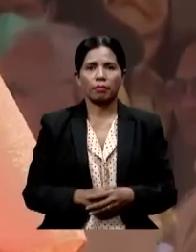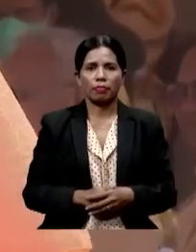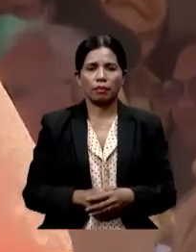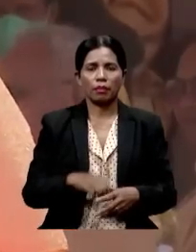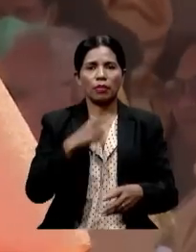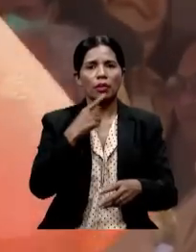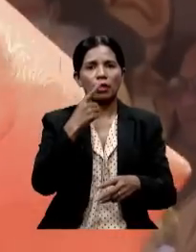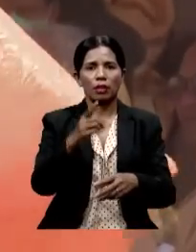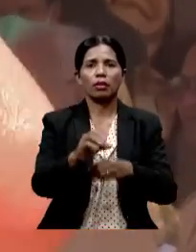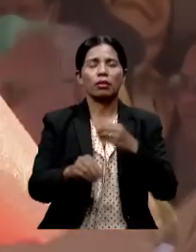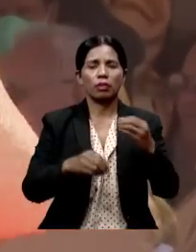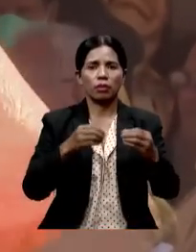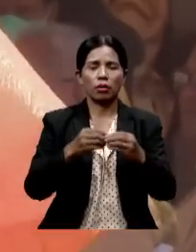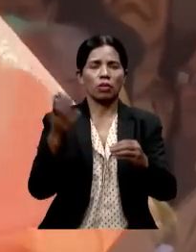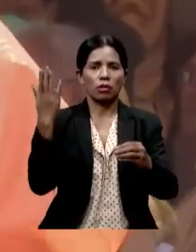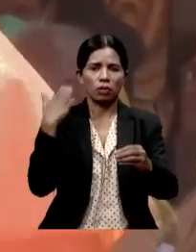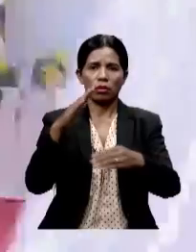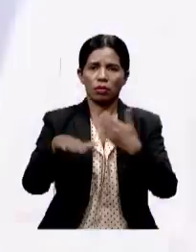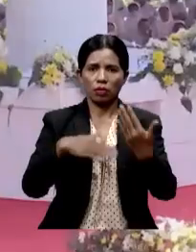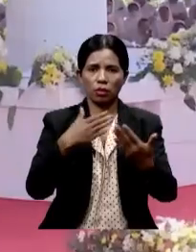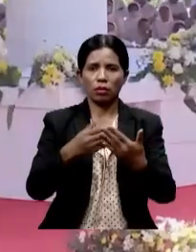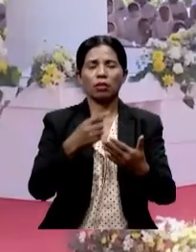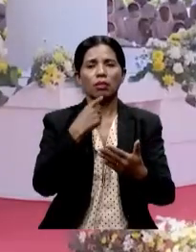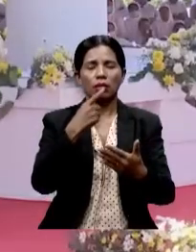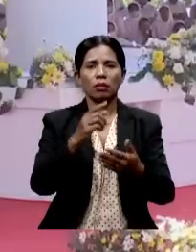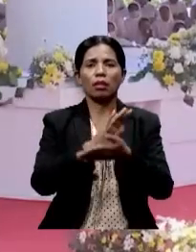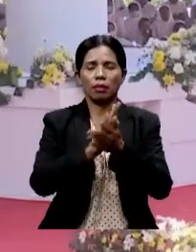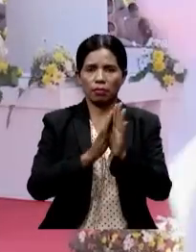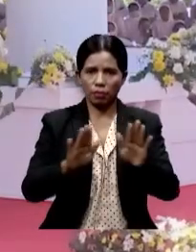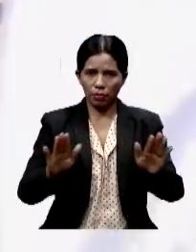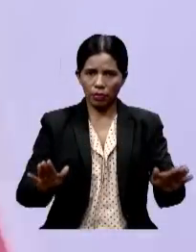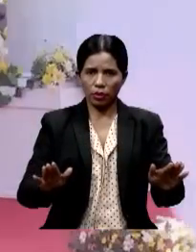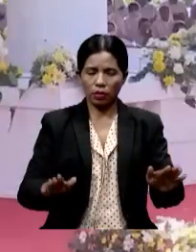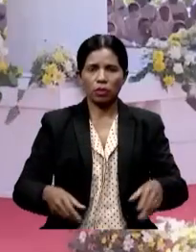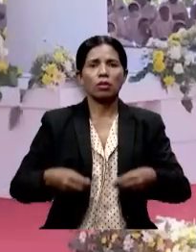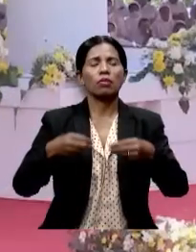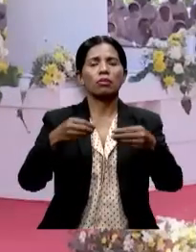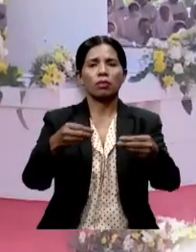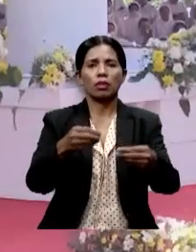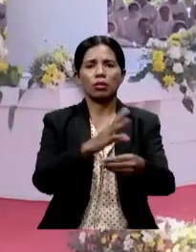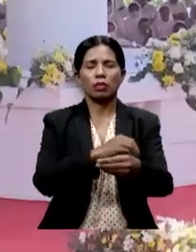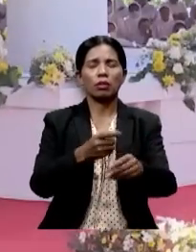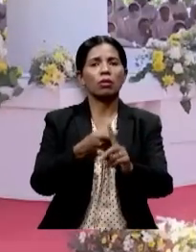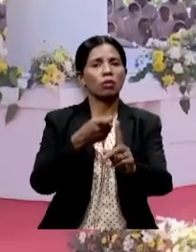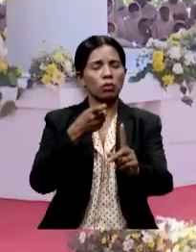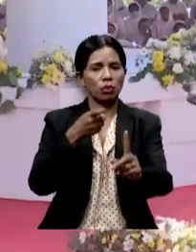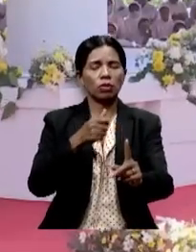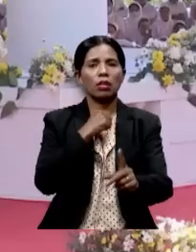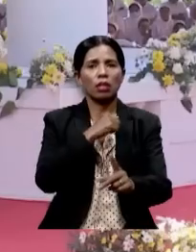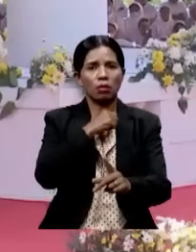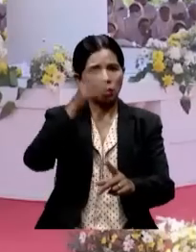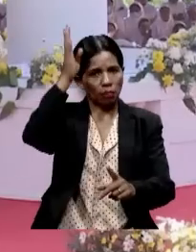Trago-vos, antes de tudo, a bênção e as felicitações do Santo Padre, o Papa